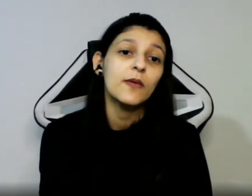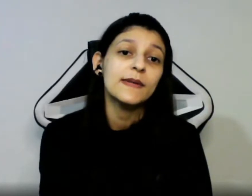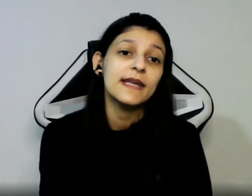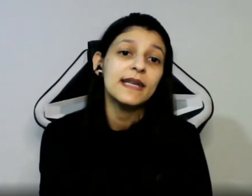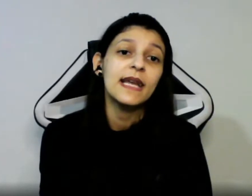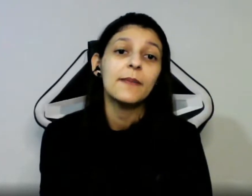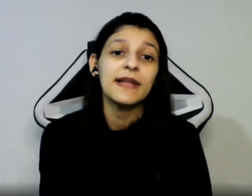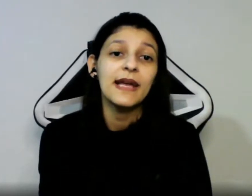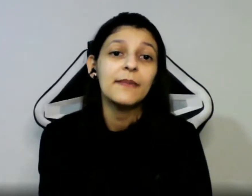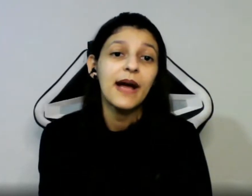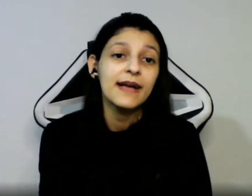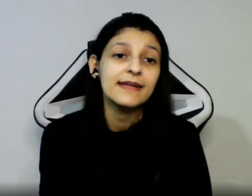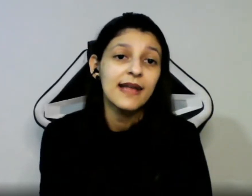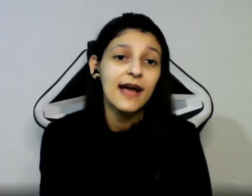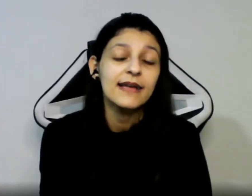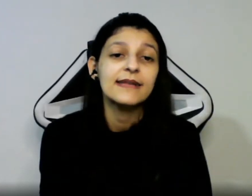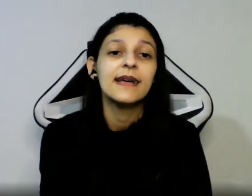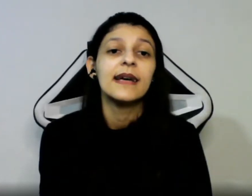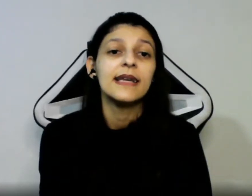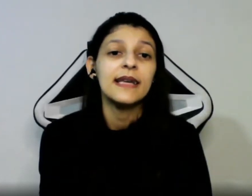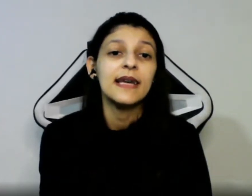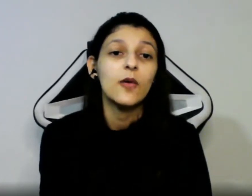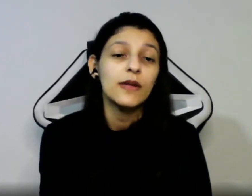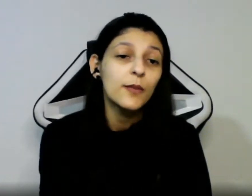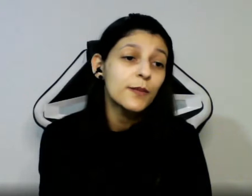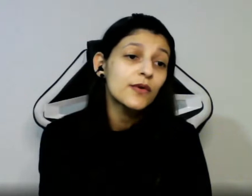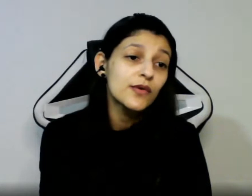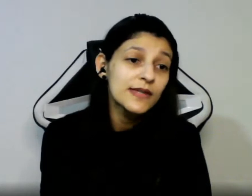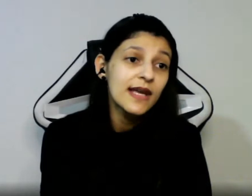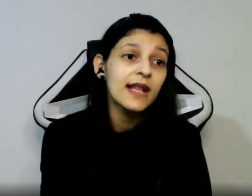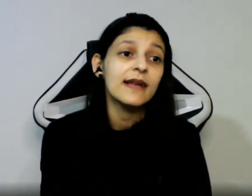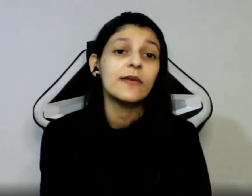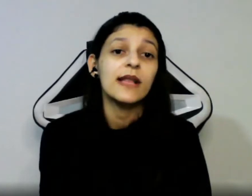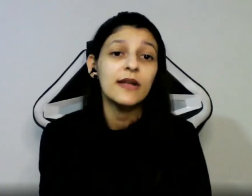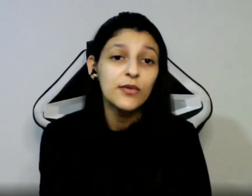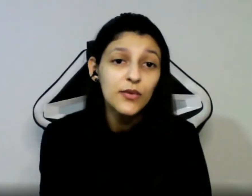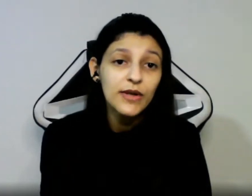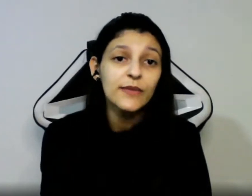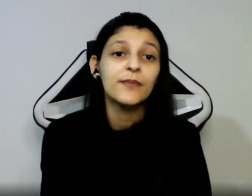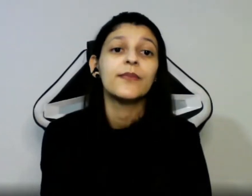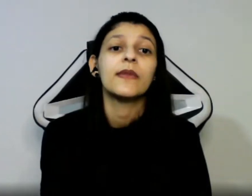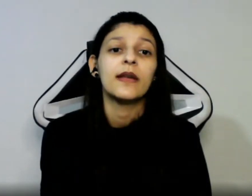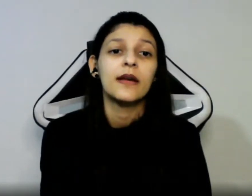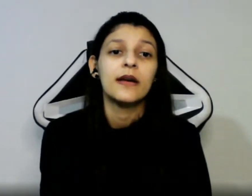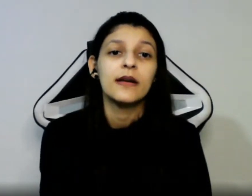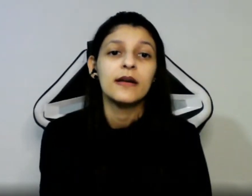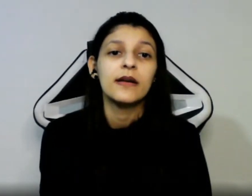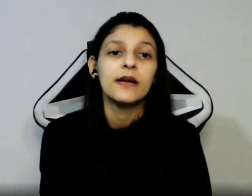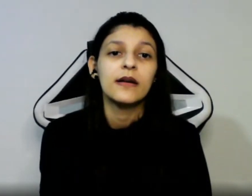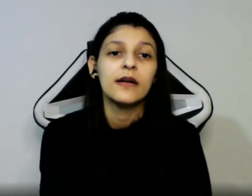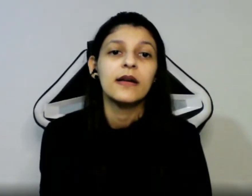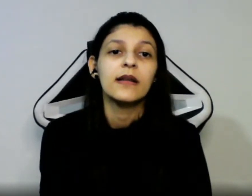também conseguirem aprender mais sinais e contribuir para os surdos em relação à leitura.